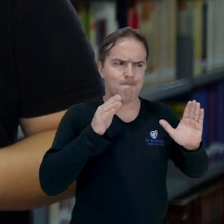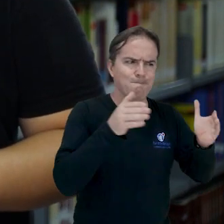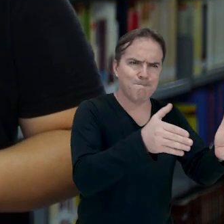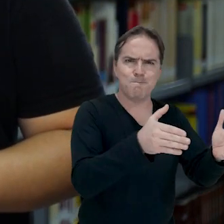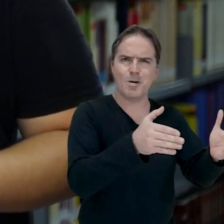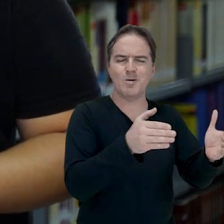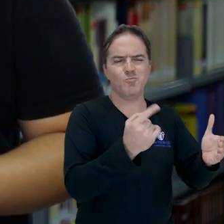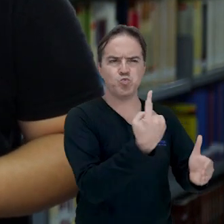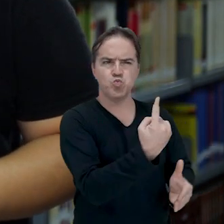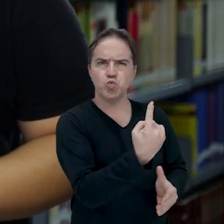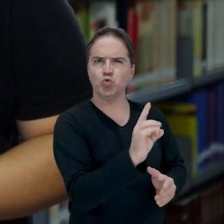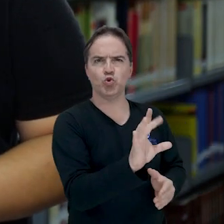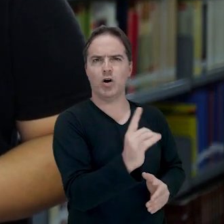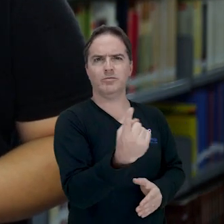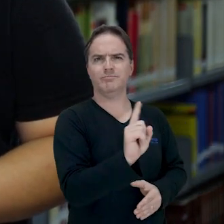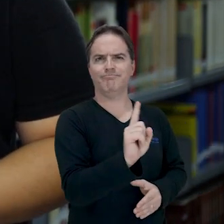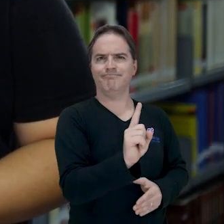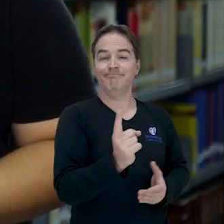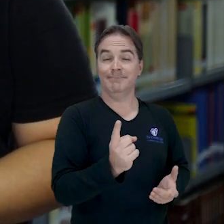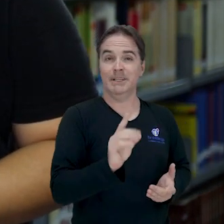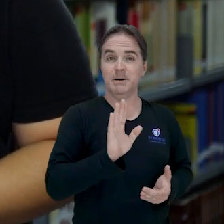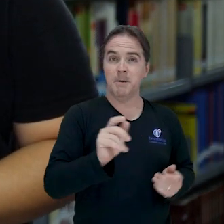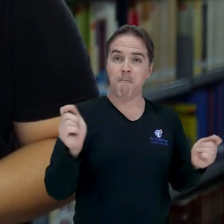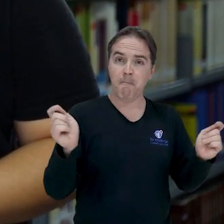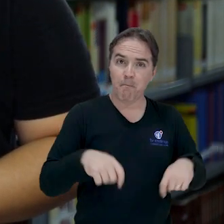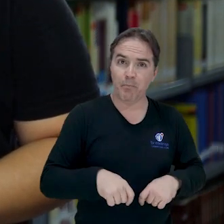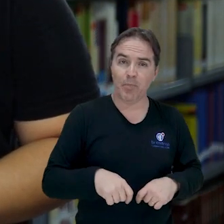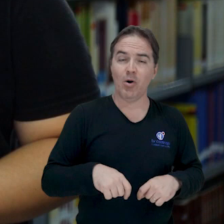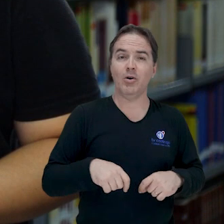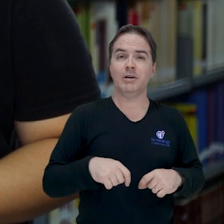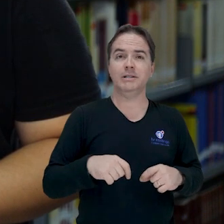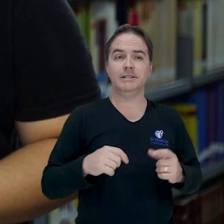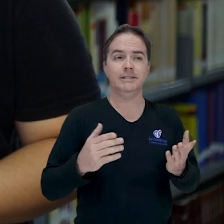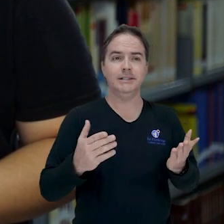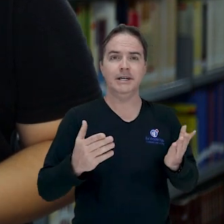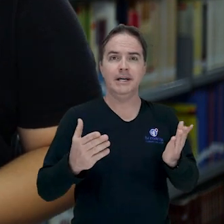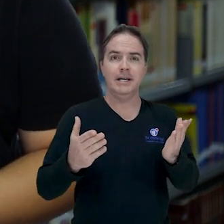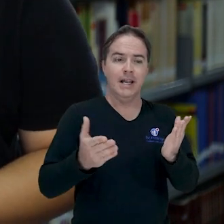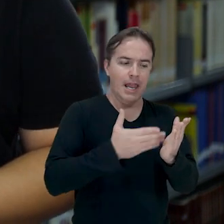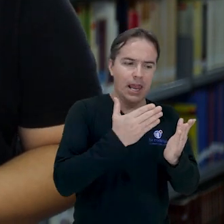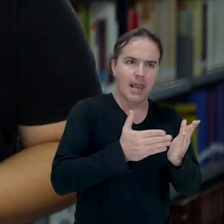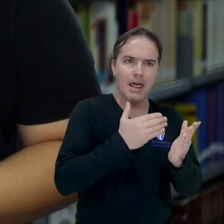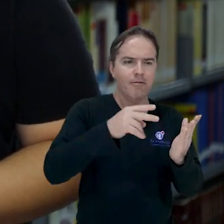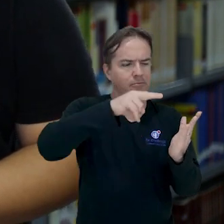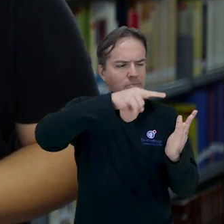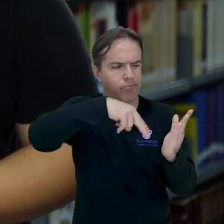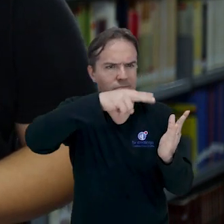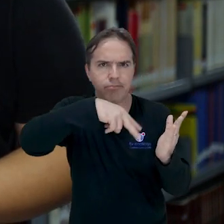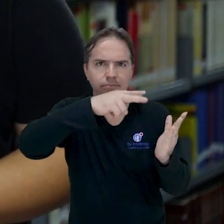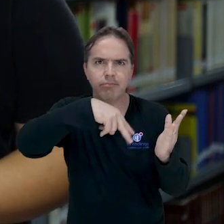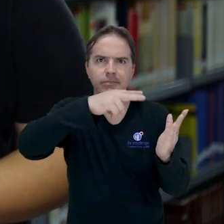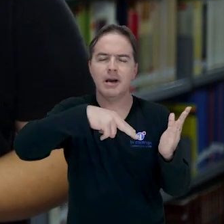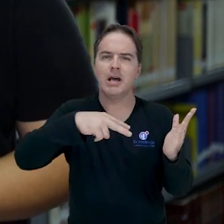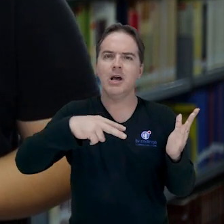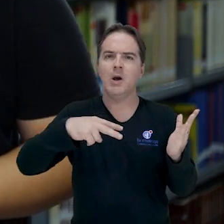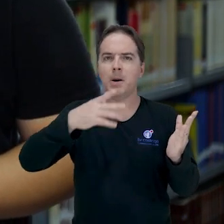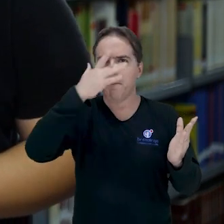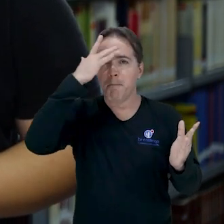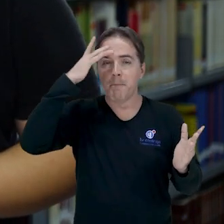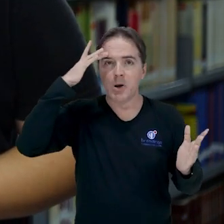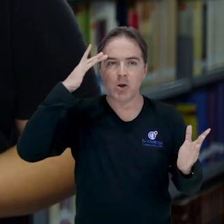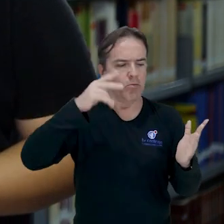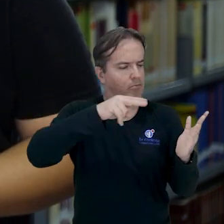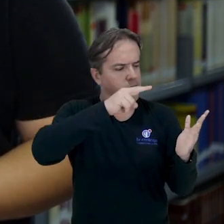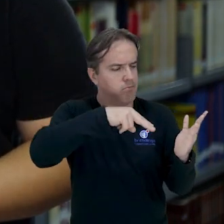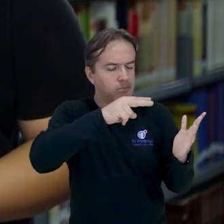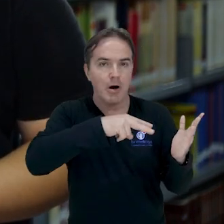livro. É lírico, poético, né? Mas eu acredito que só de ser lido, né? E do leitor avaliar